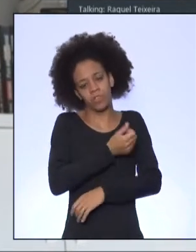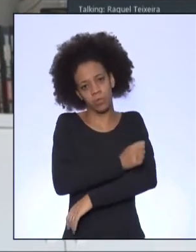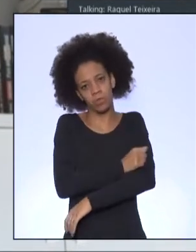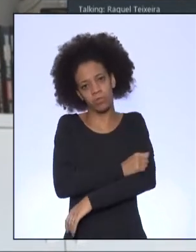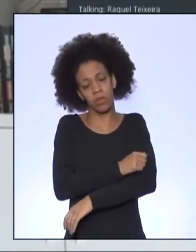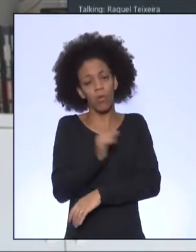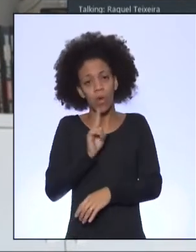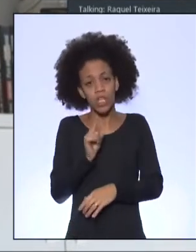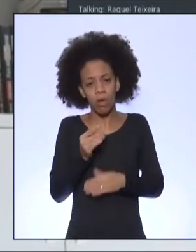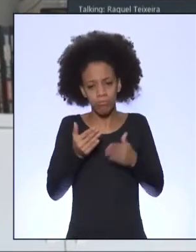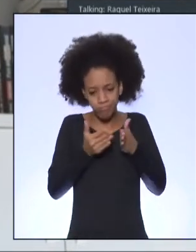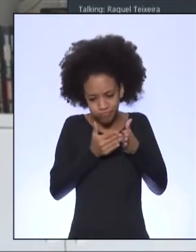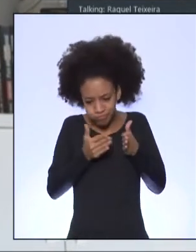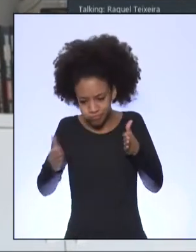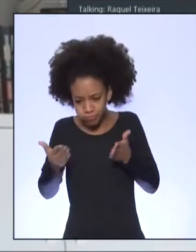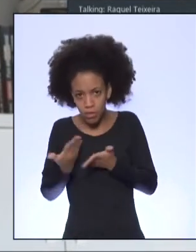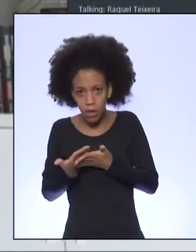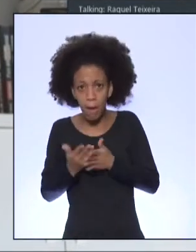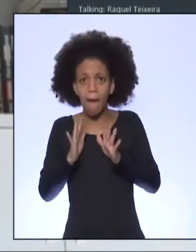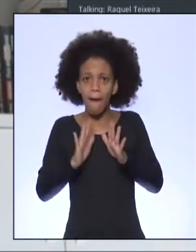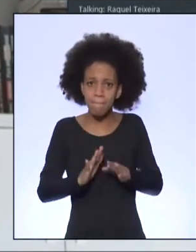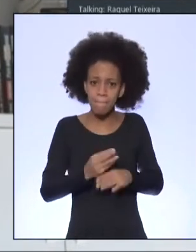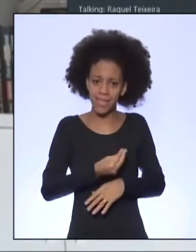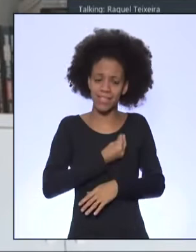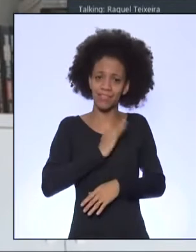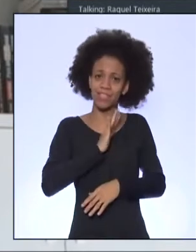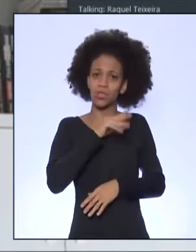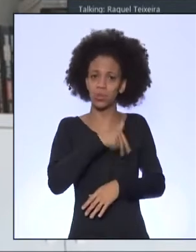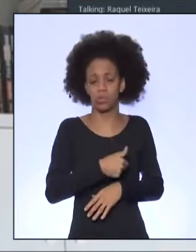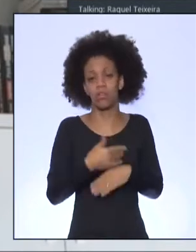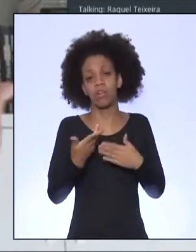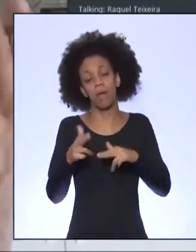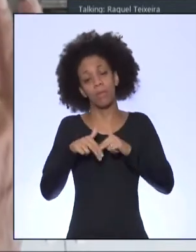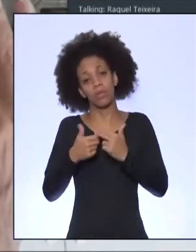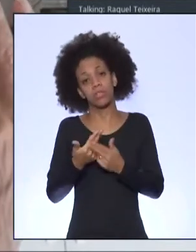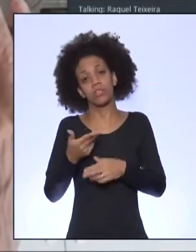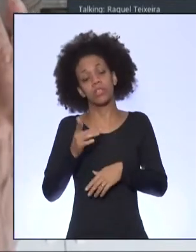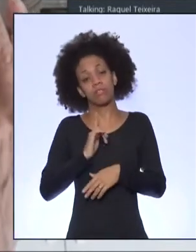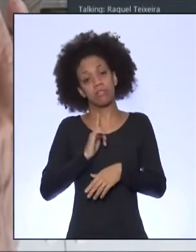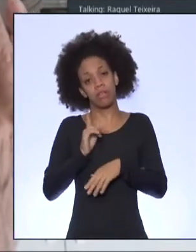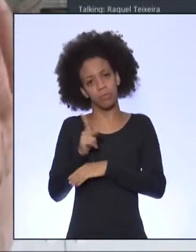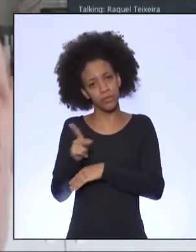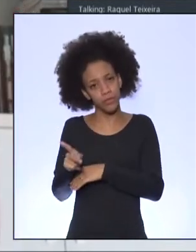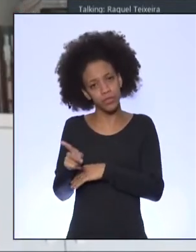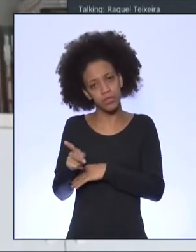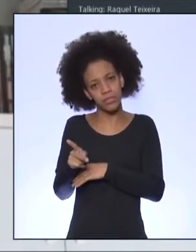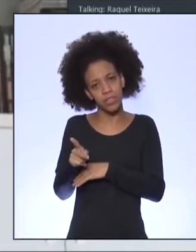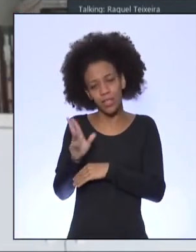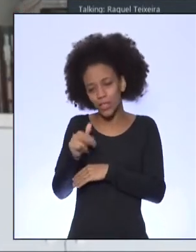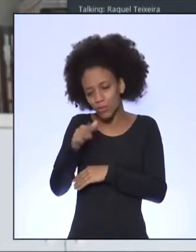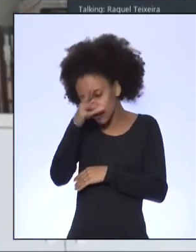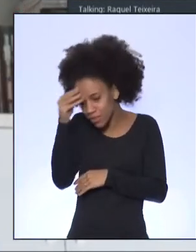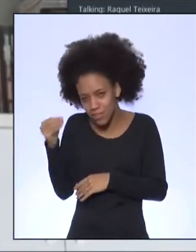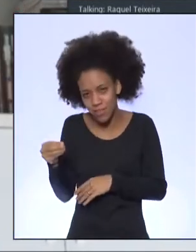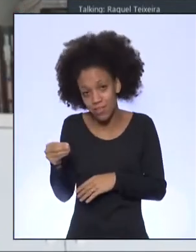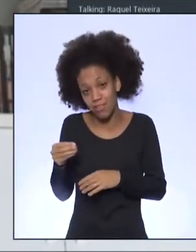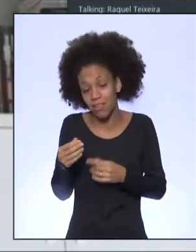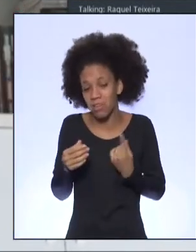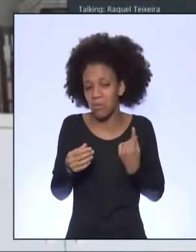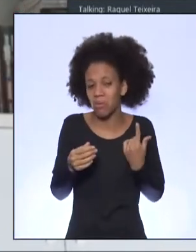ano escolar, mas para a vida toda. É por isso que tem professores inesquecíveis e outros nem